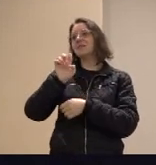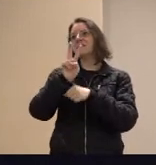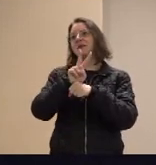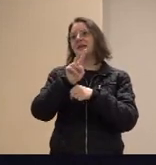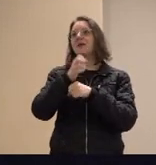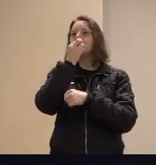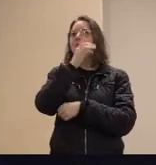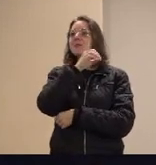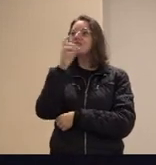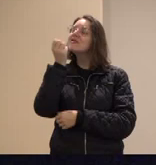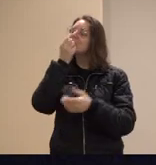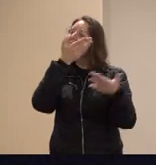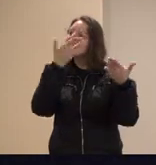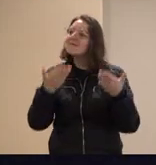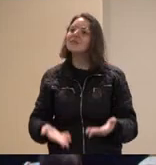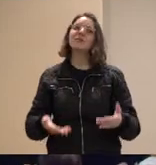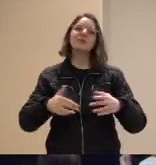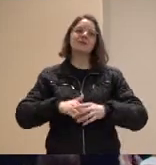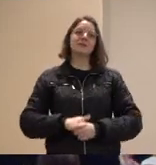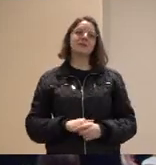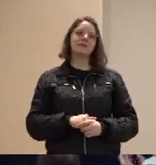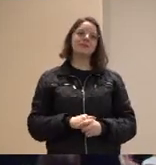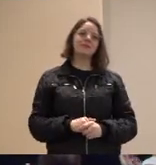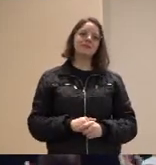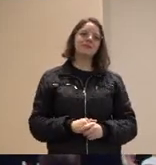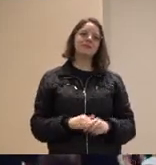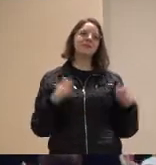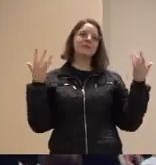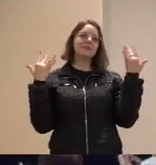todos muito bem-vindos.